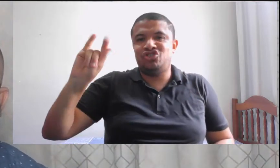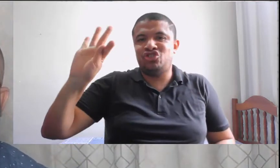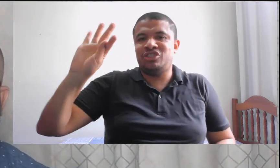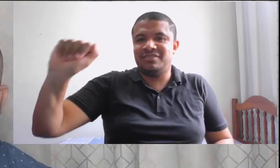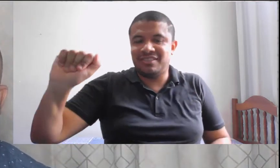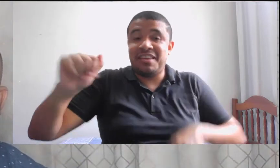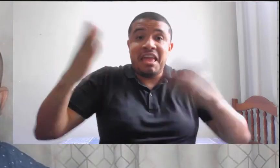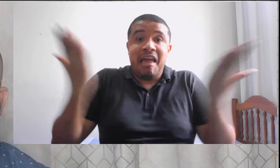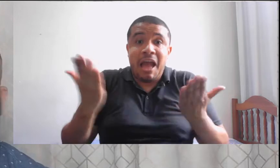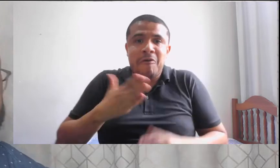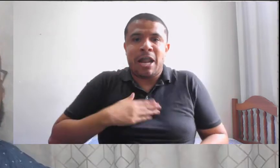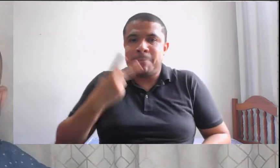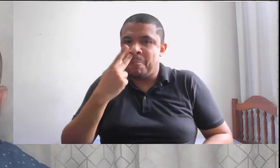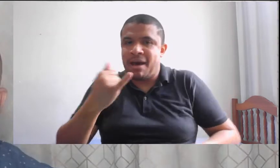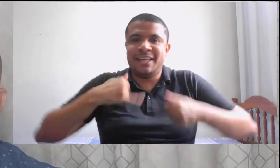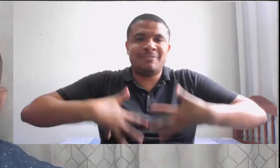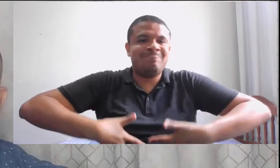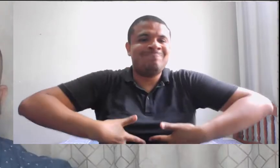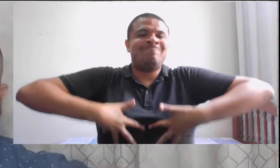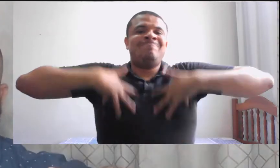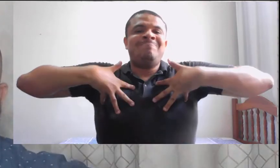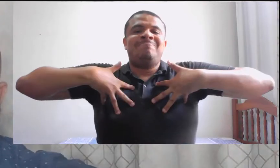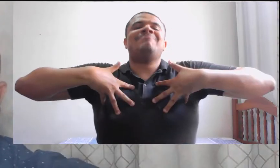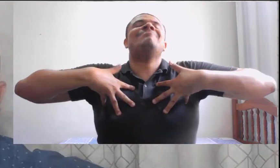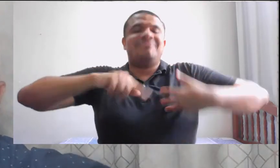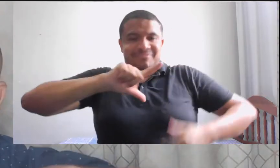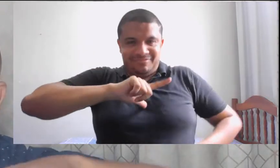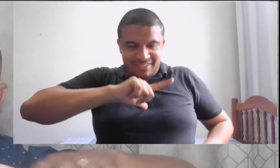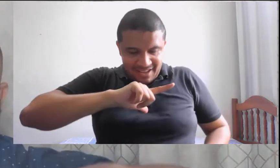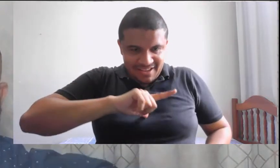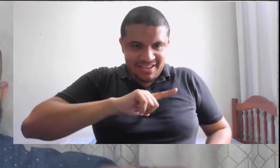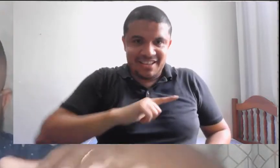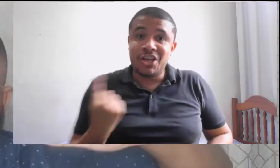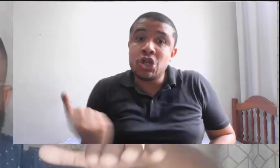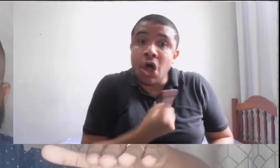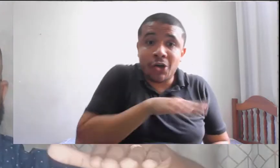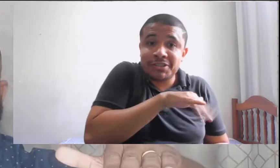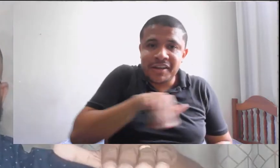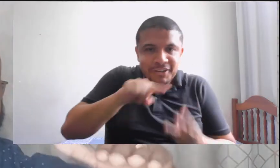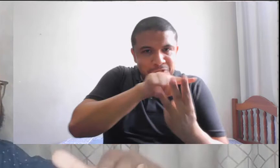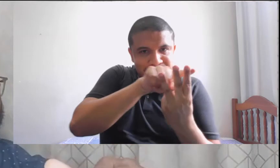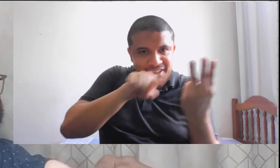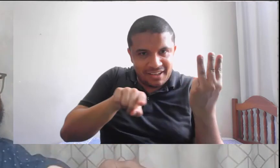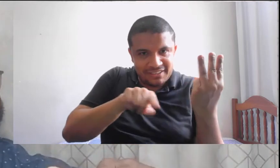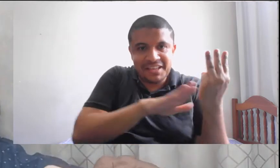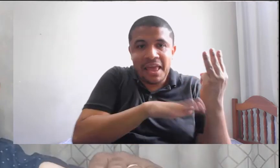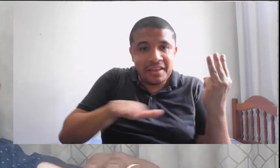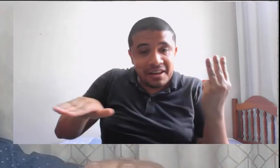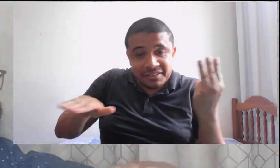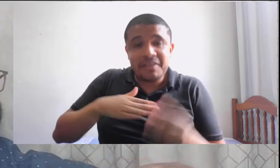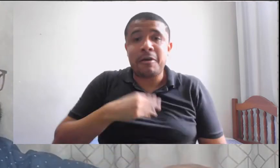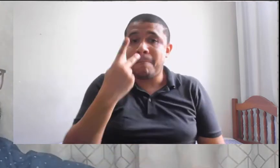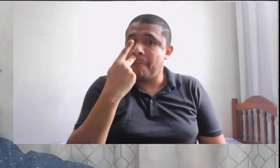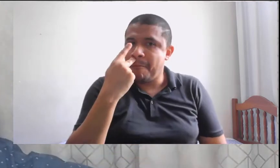E daí agora o meu Pai tem prazer de nós ainda crianças.